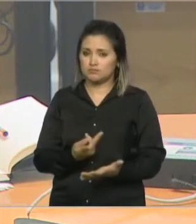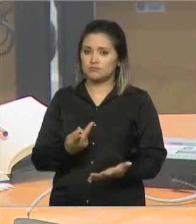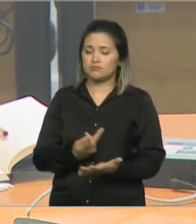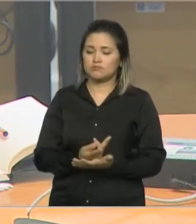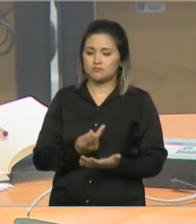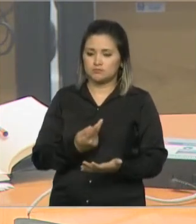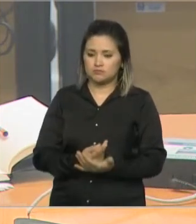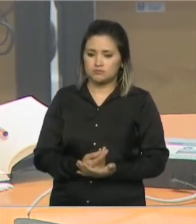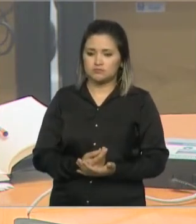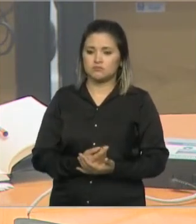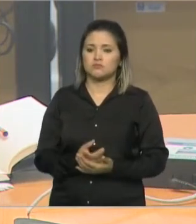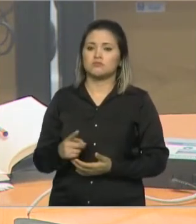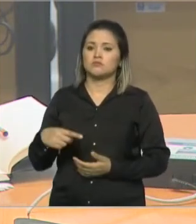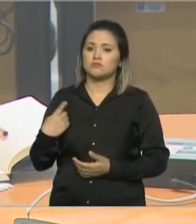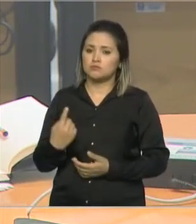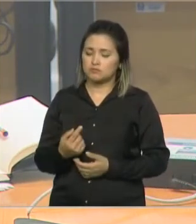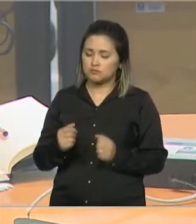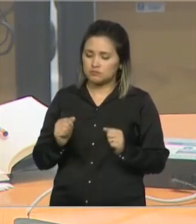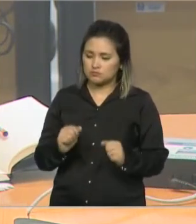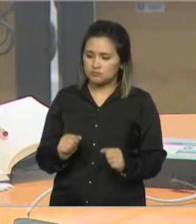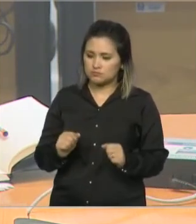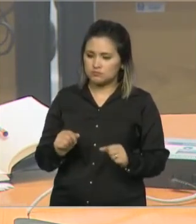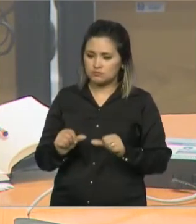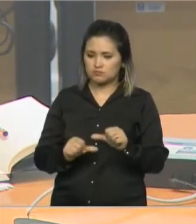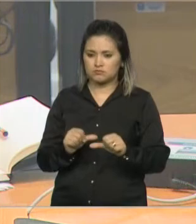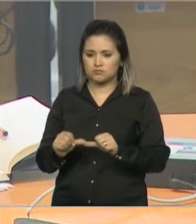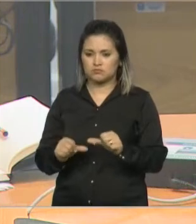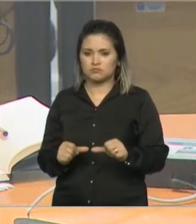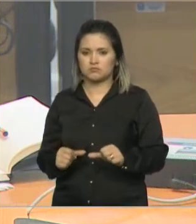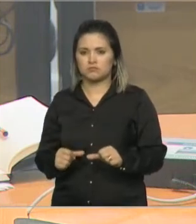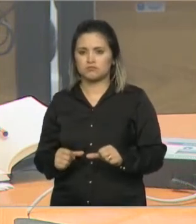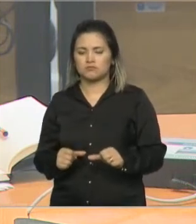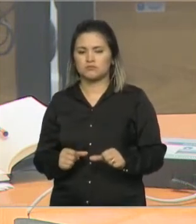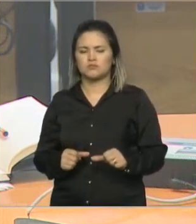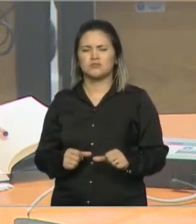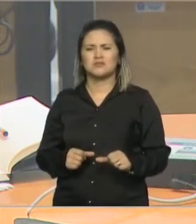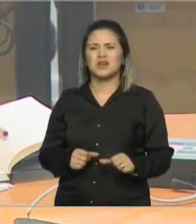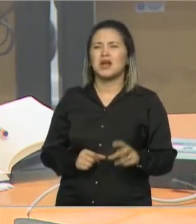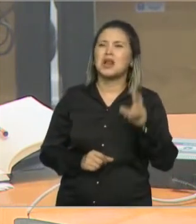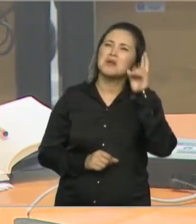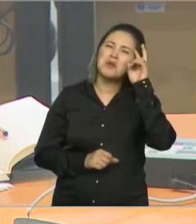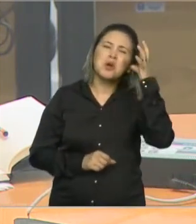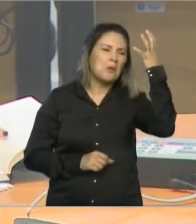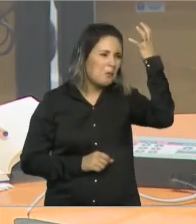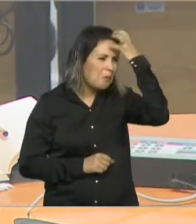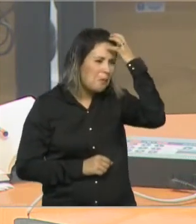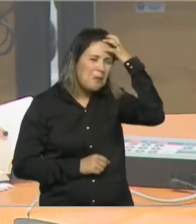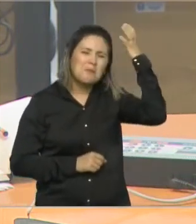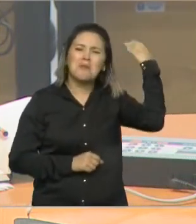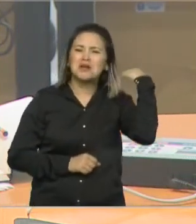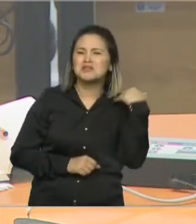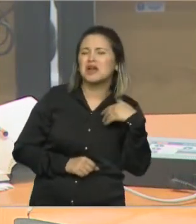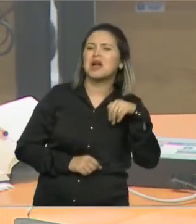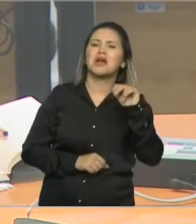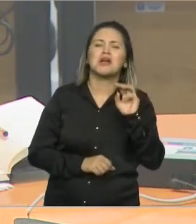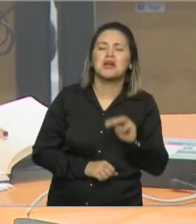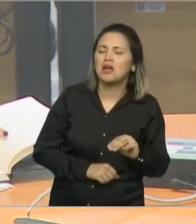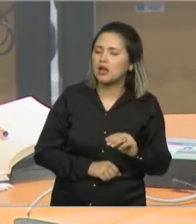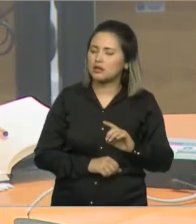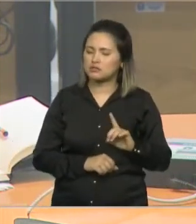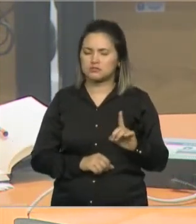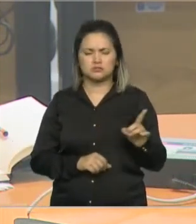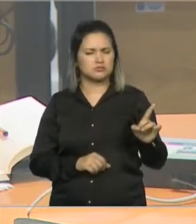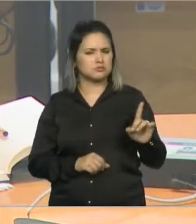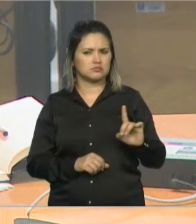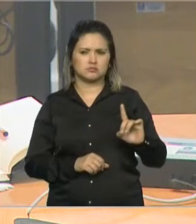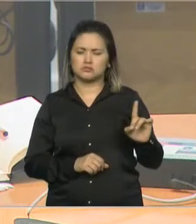gente tem condição de consertar, sem querer olhar no retrovisor, para dizer que quem fez, qual foi o motivo. Não me parece que é esse o objetivo. O